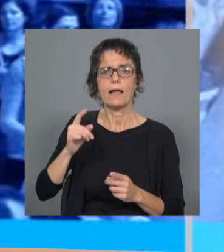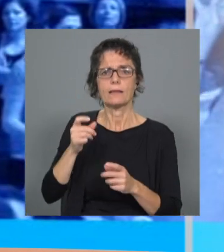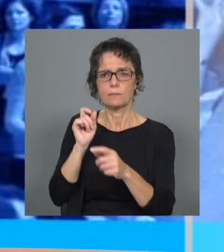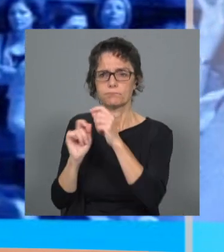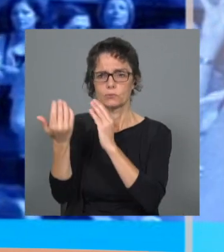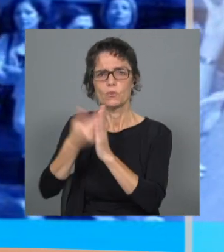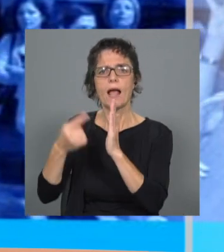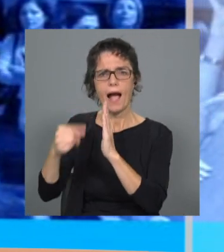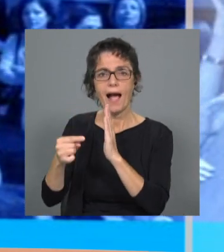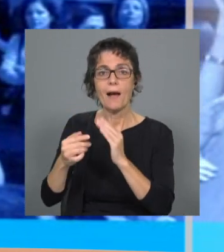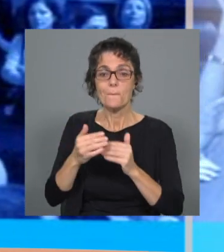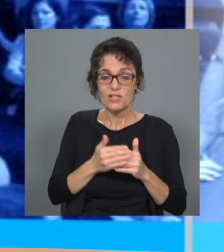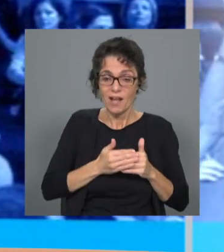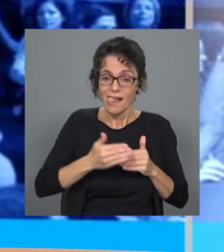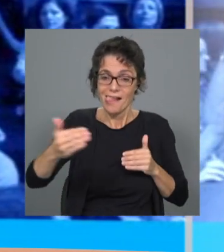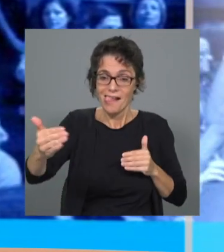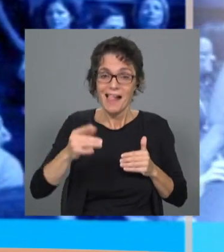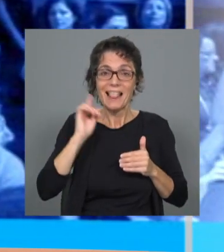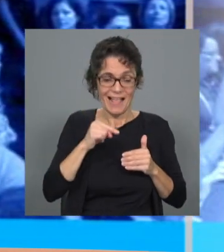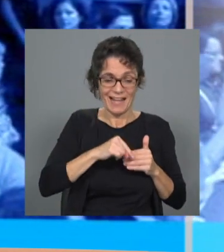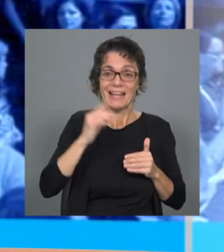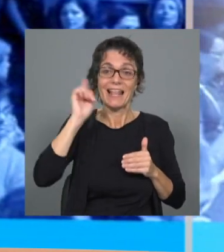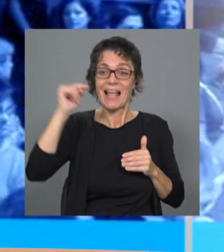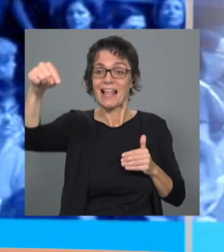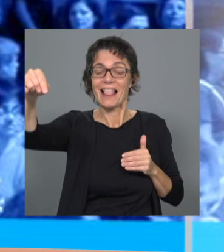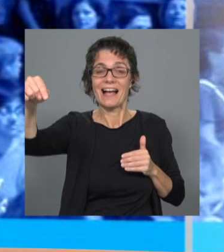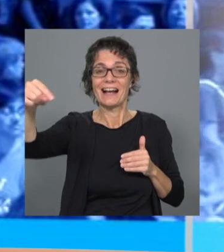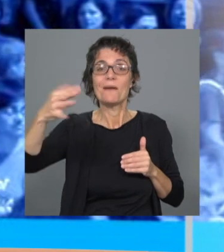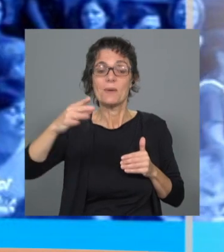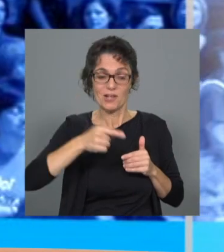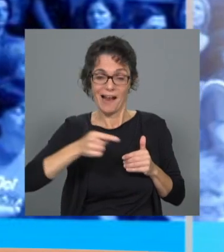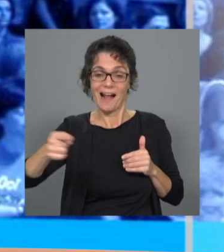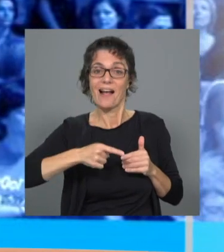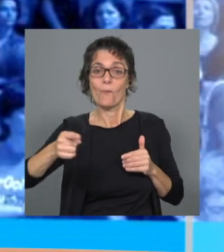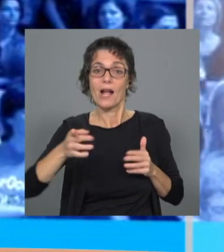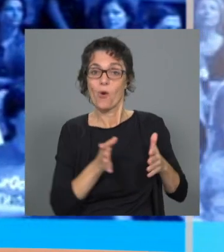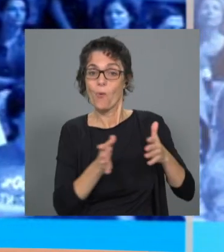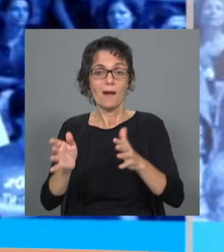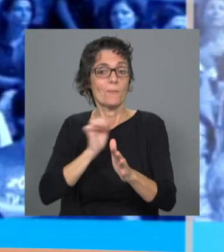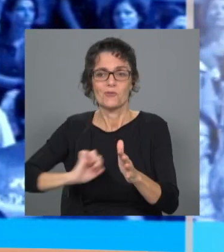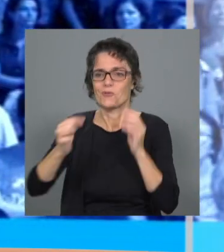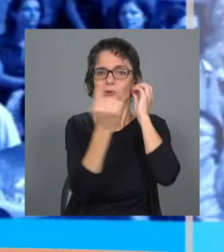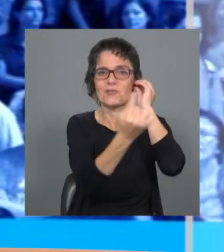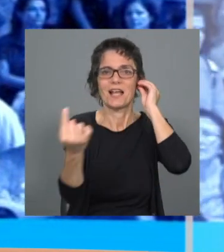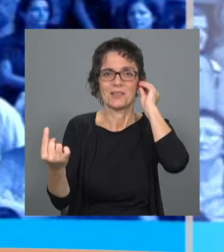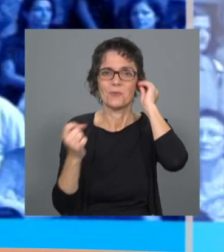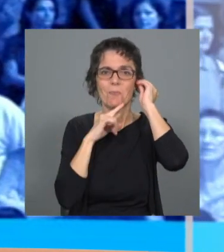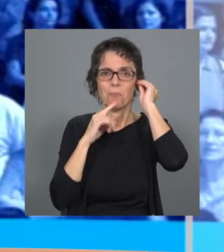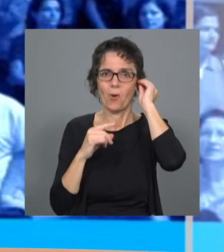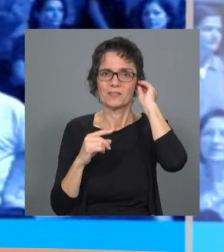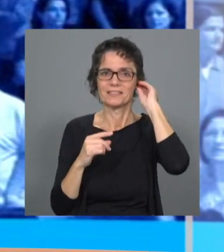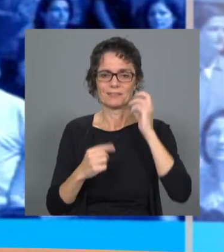até 2023 e daí por diante depende muito da criatividade e da capacidade que as comunidades católicas devem ter neste momento, que é um momento